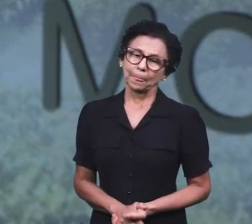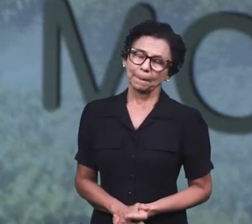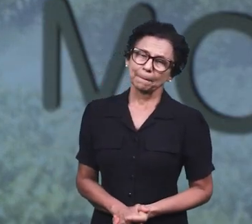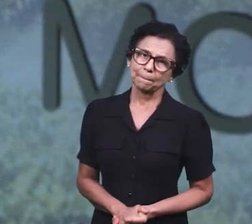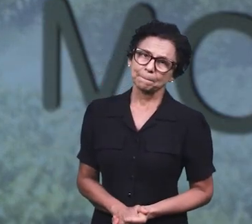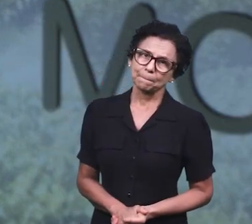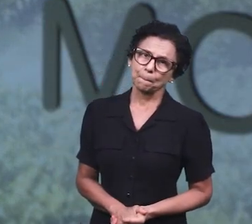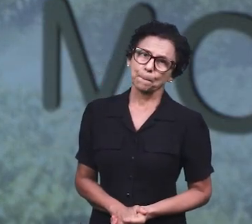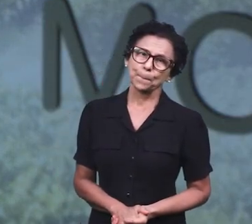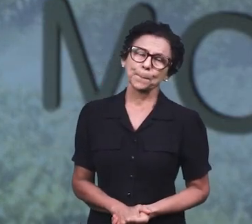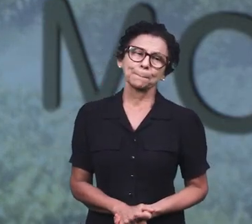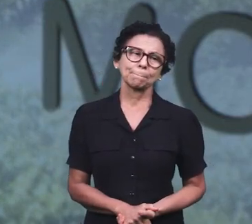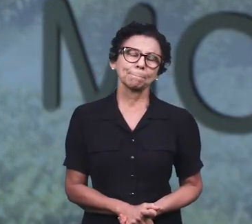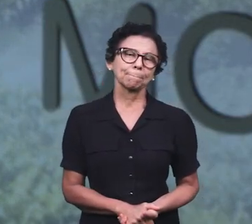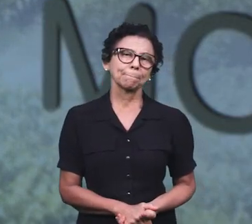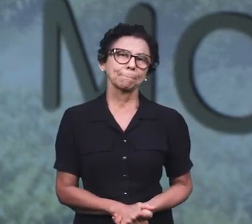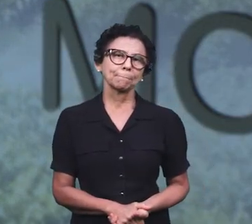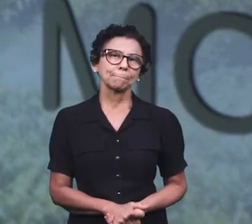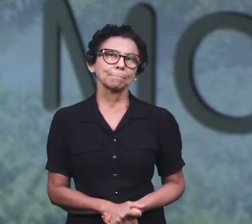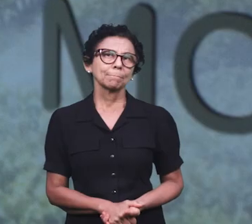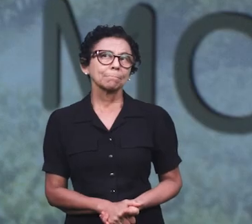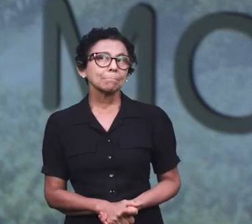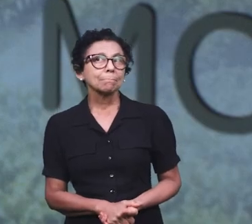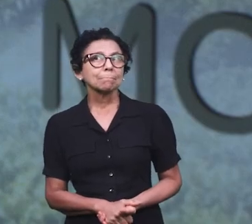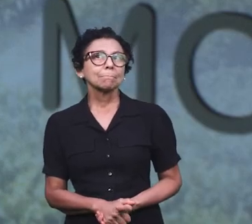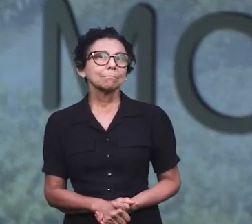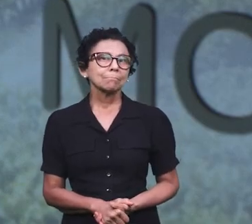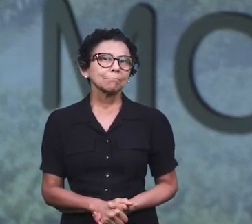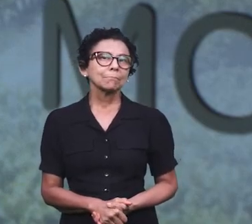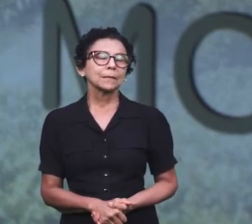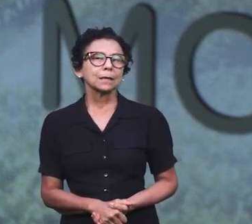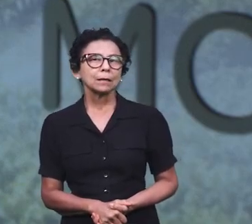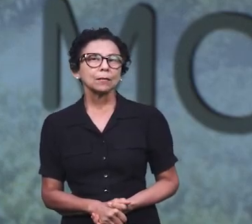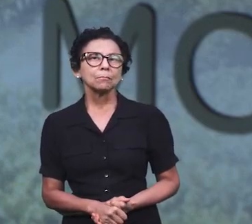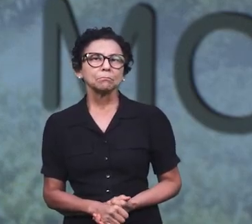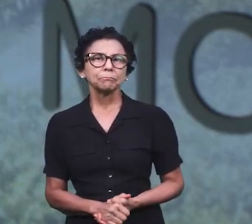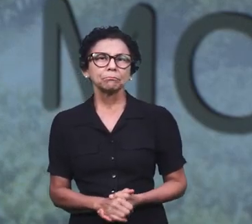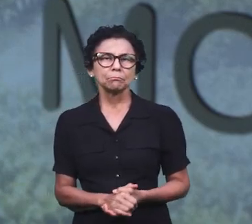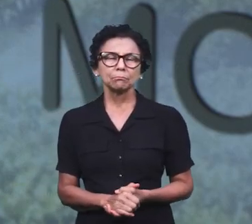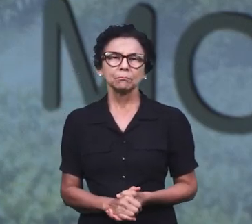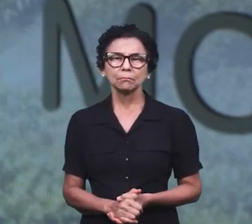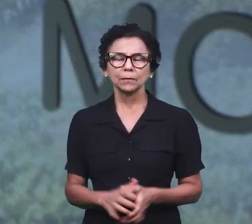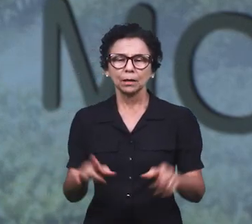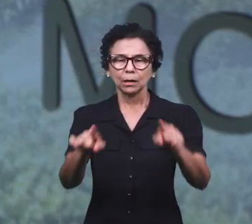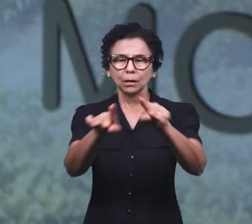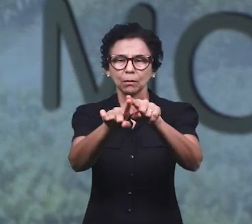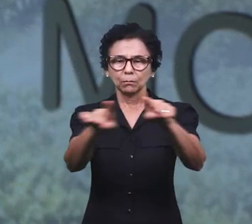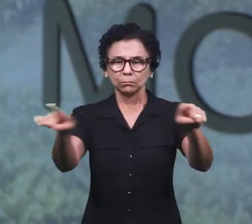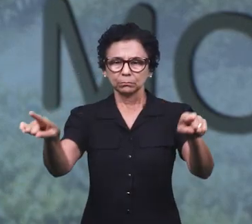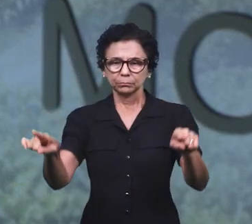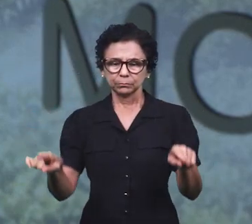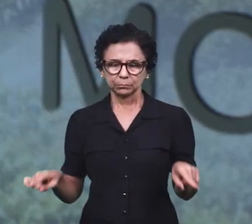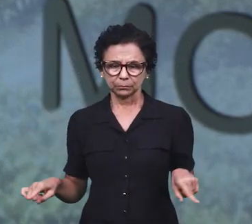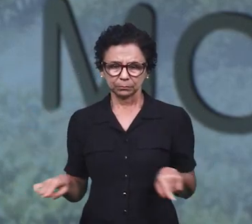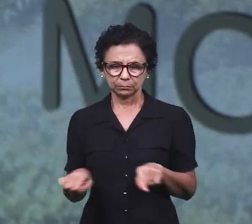mínimo, conhecimento básico, com um pequeno espaço, é possível começar.